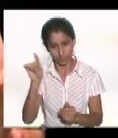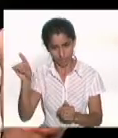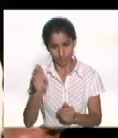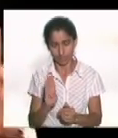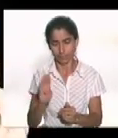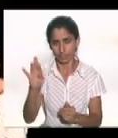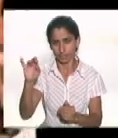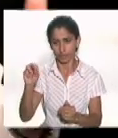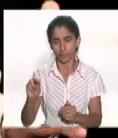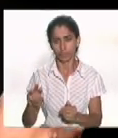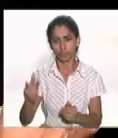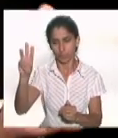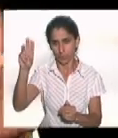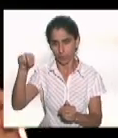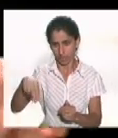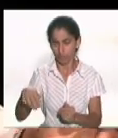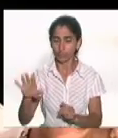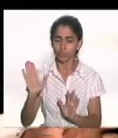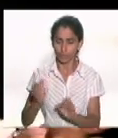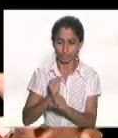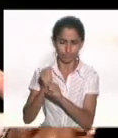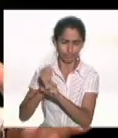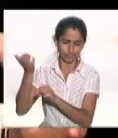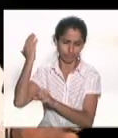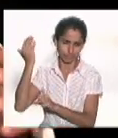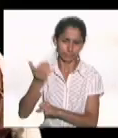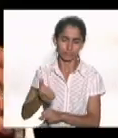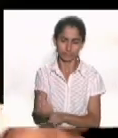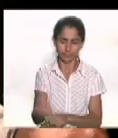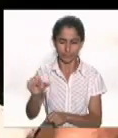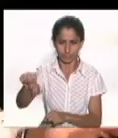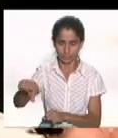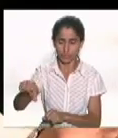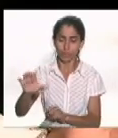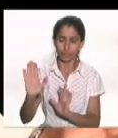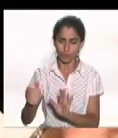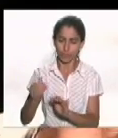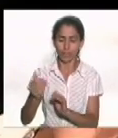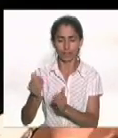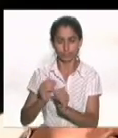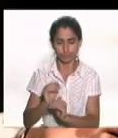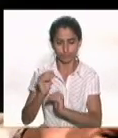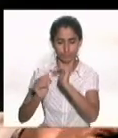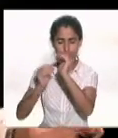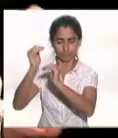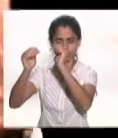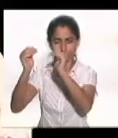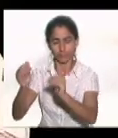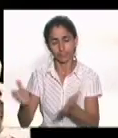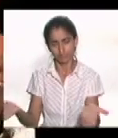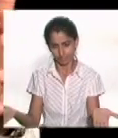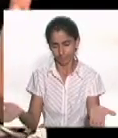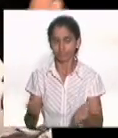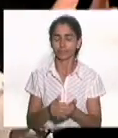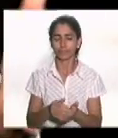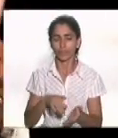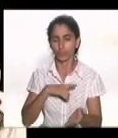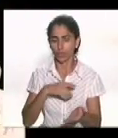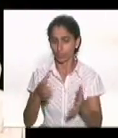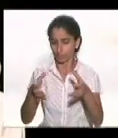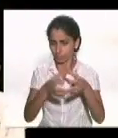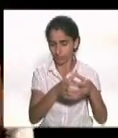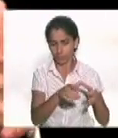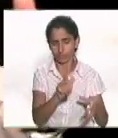Vinha. Já tinha 69, já tinha equipes rolando devagarzinho. Inclusive Dom Filó, já estava, 69, que era Grand